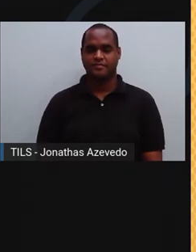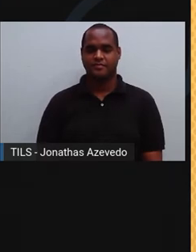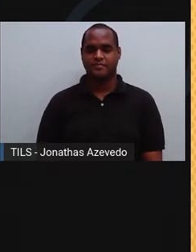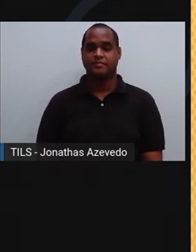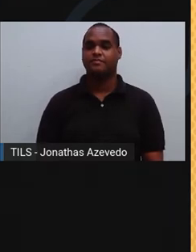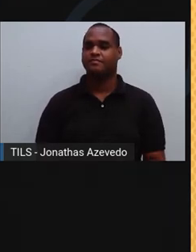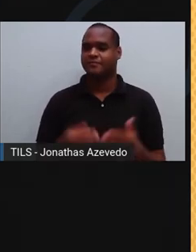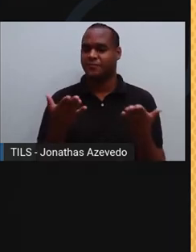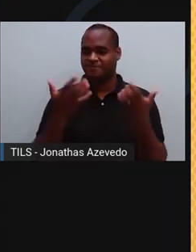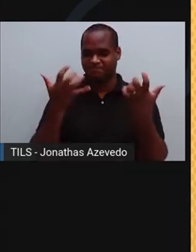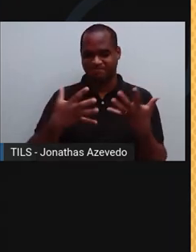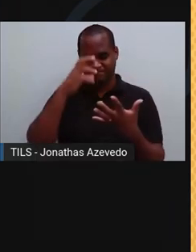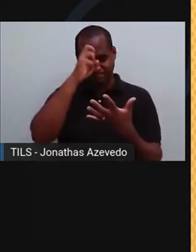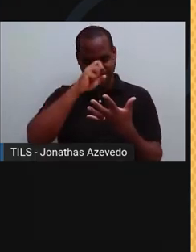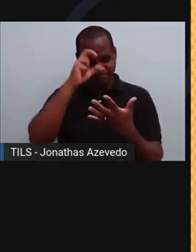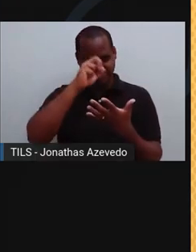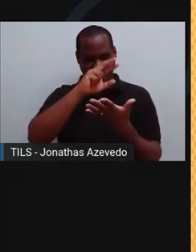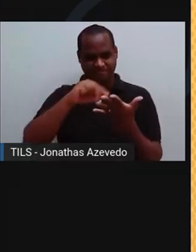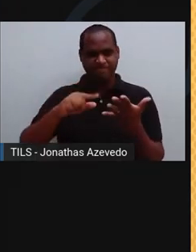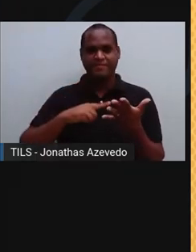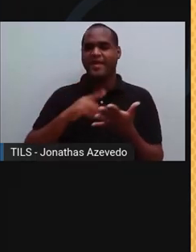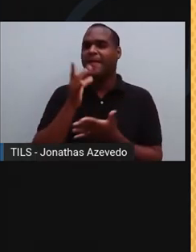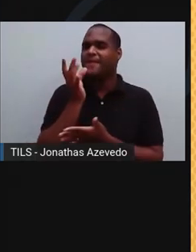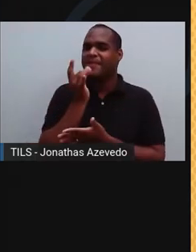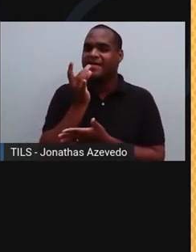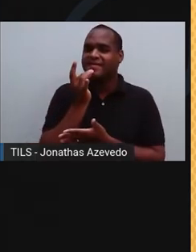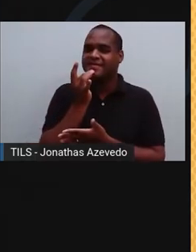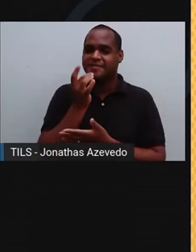Hoje vamos aprender sobre o paladar.